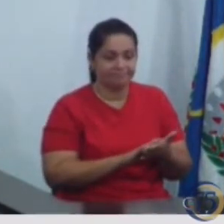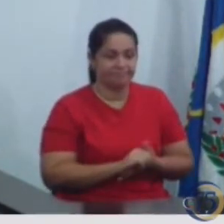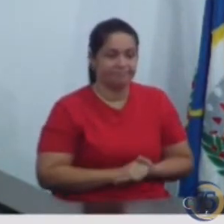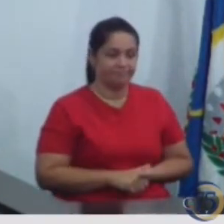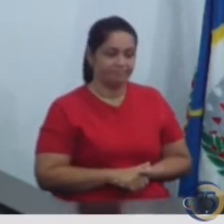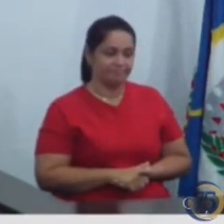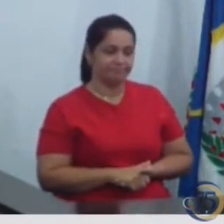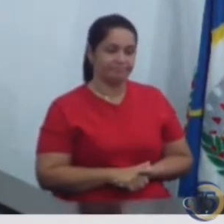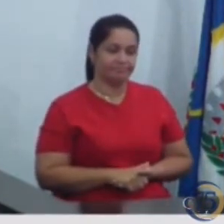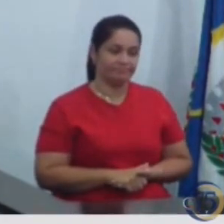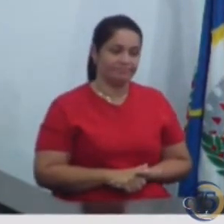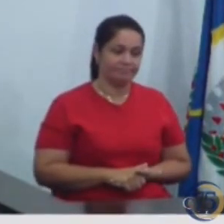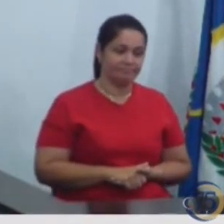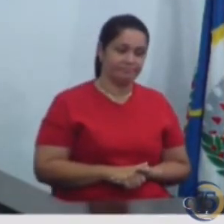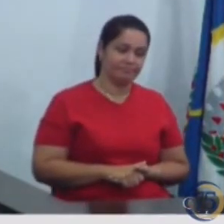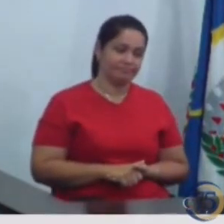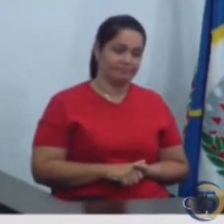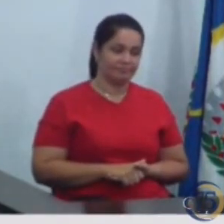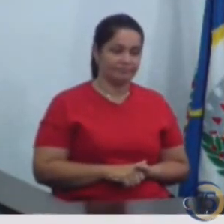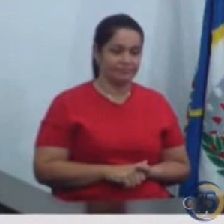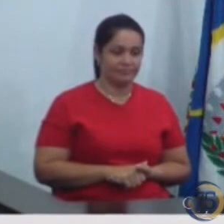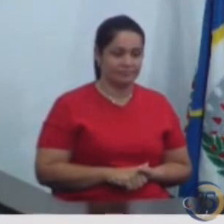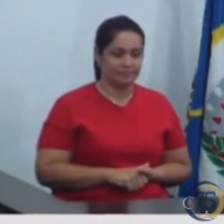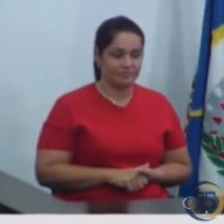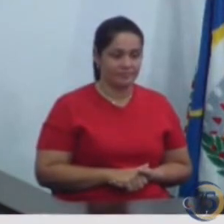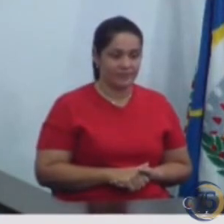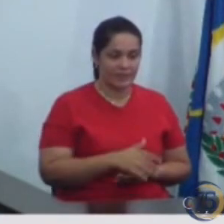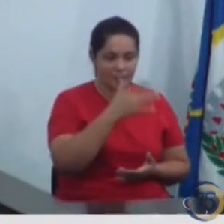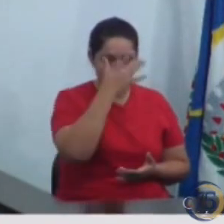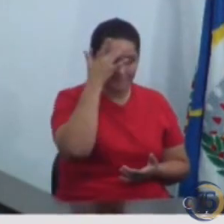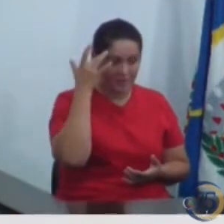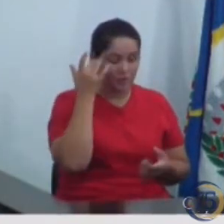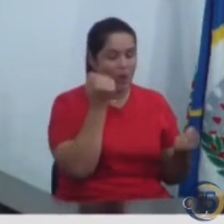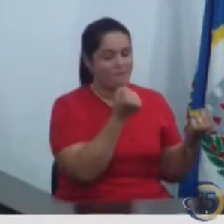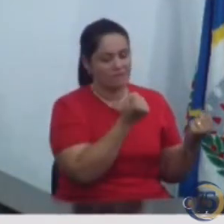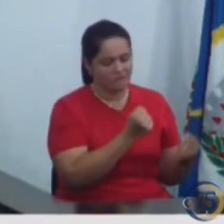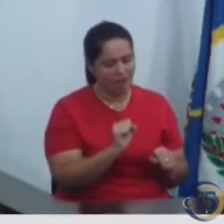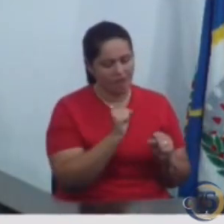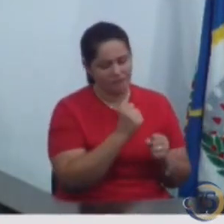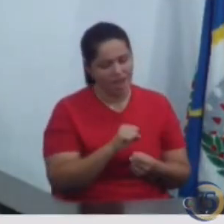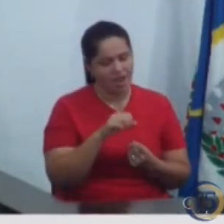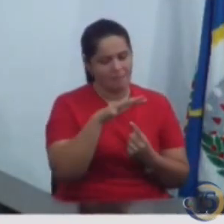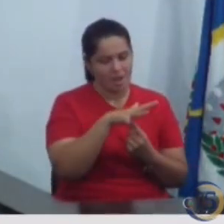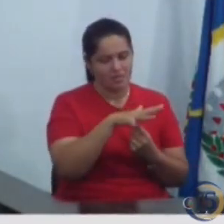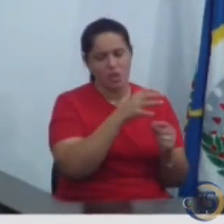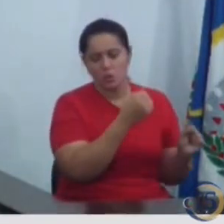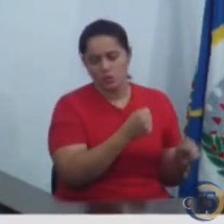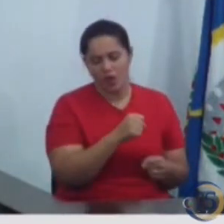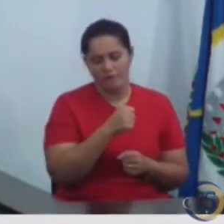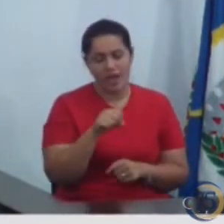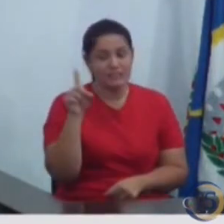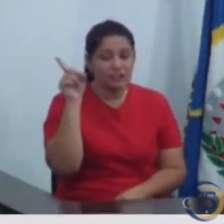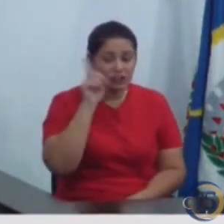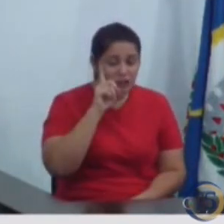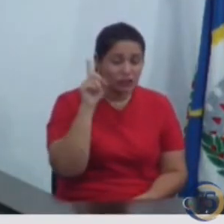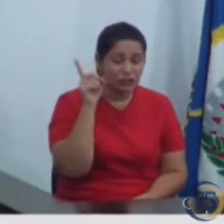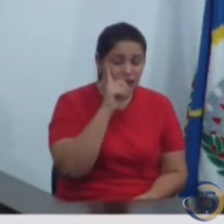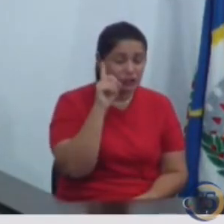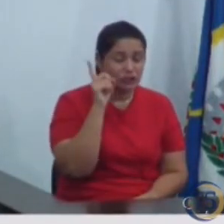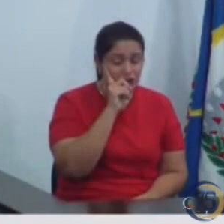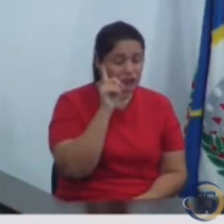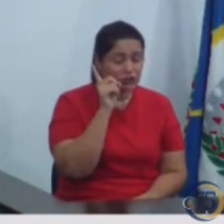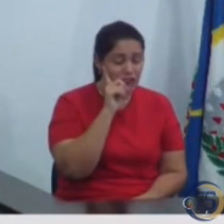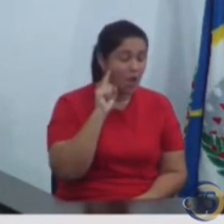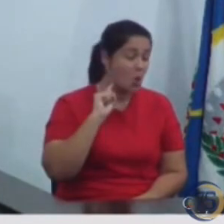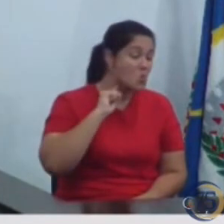da praça eles estão limpando a praça varrendo todo dia tão juntando o lixo